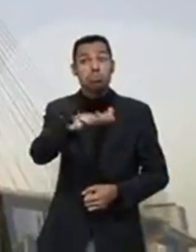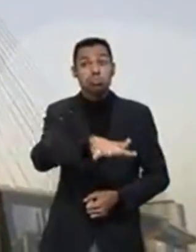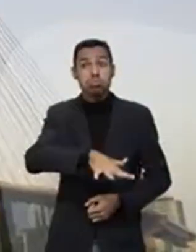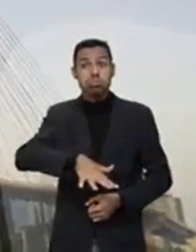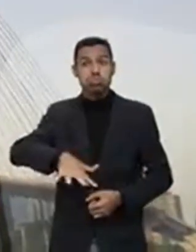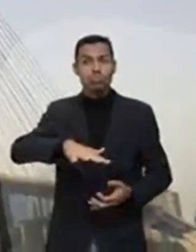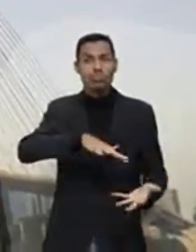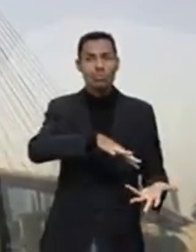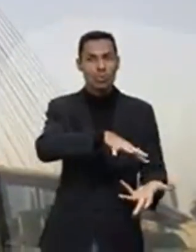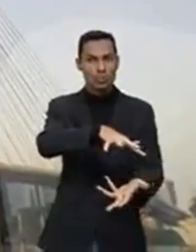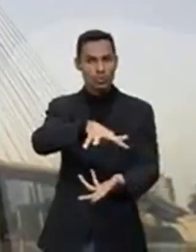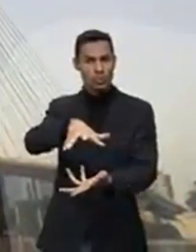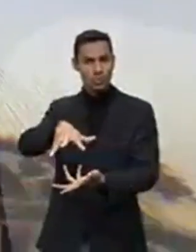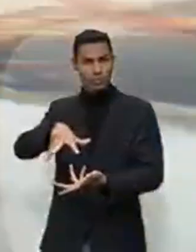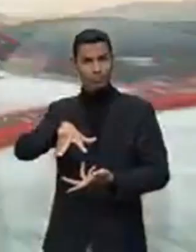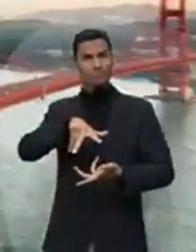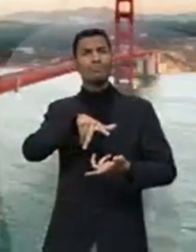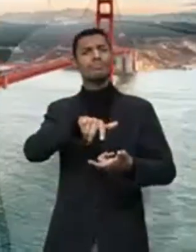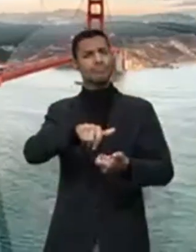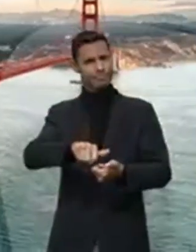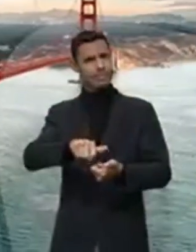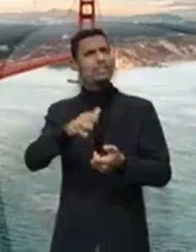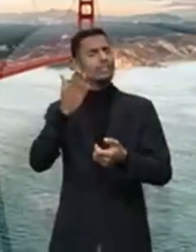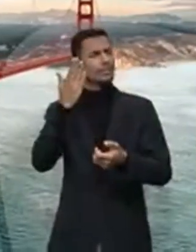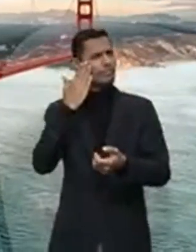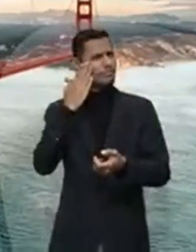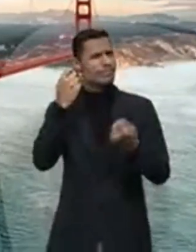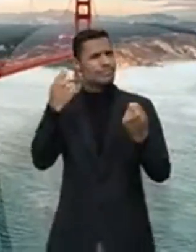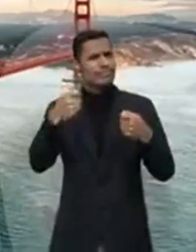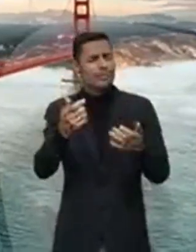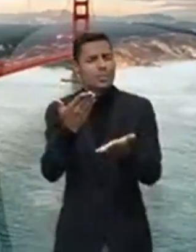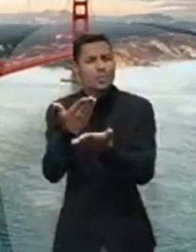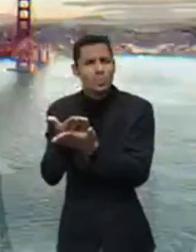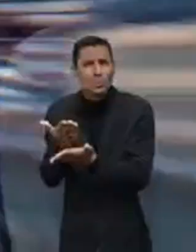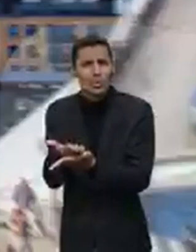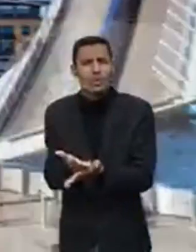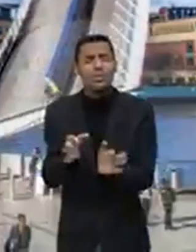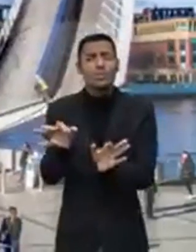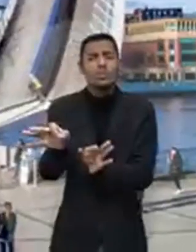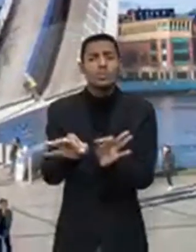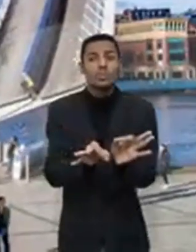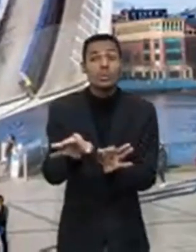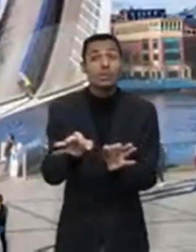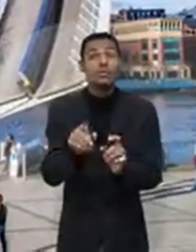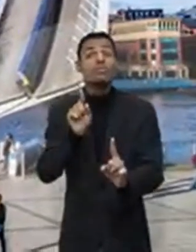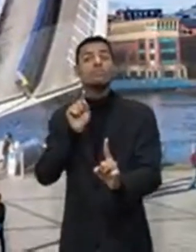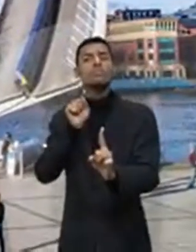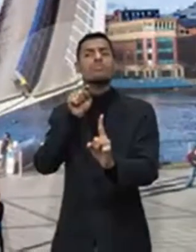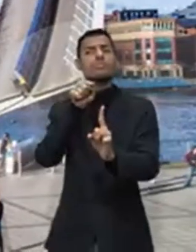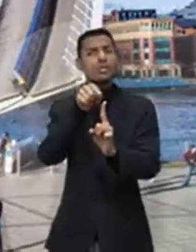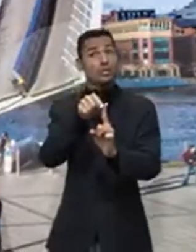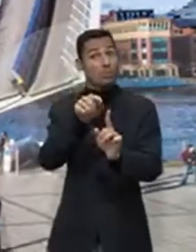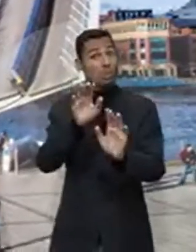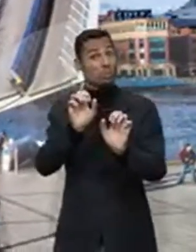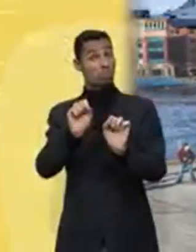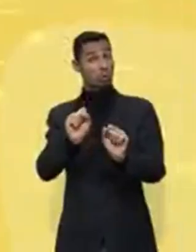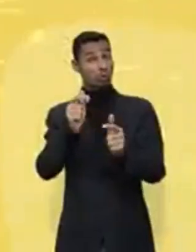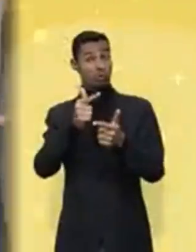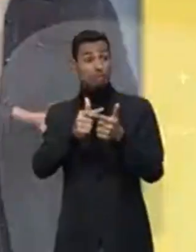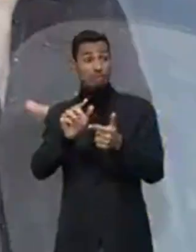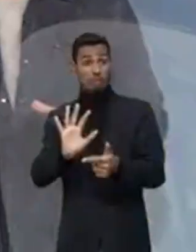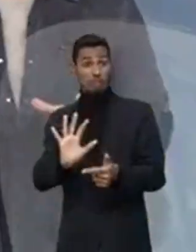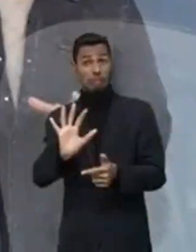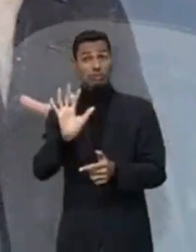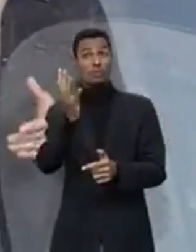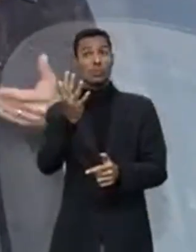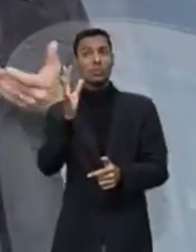todo. Mas sem o estudo adequado sobre essas estruturas, a sua função pode ficar comprometida.